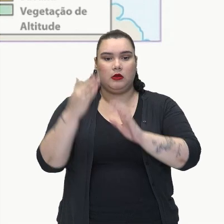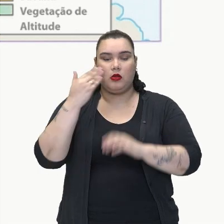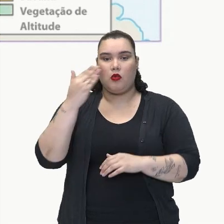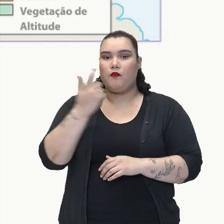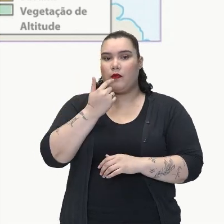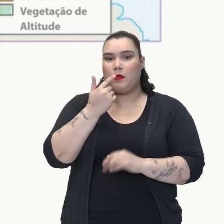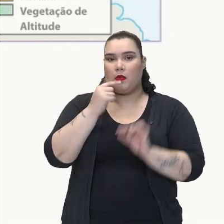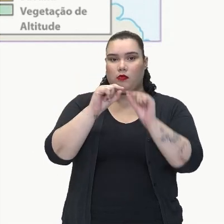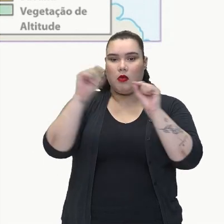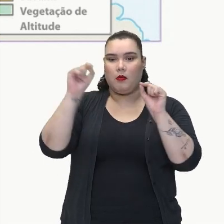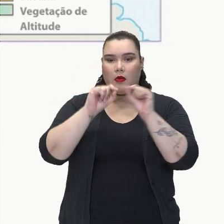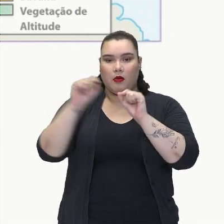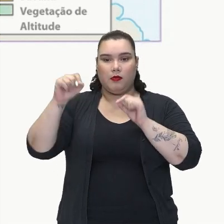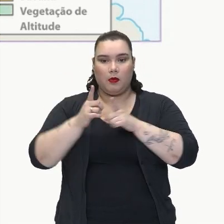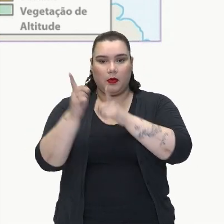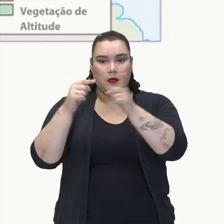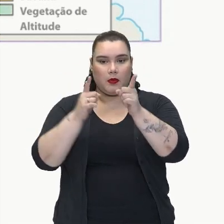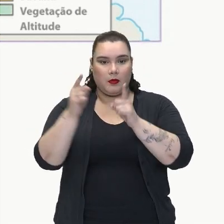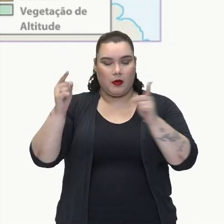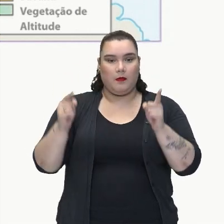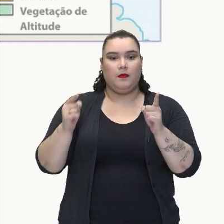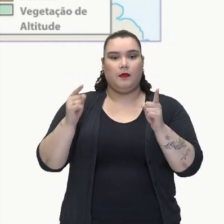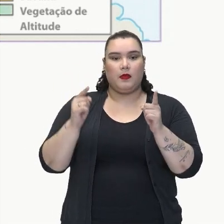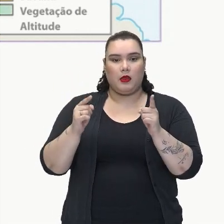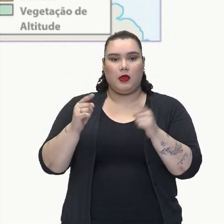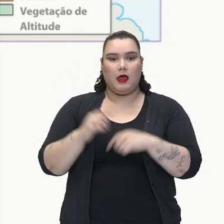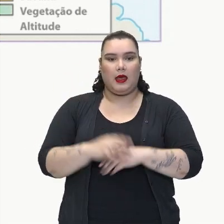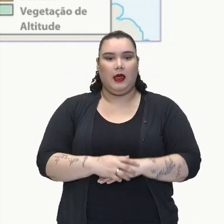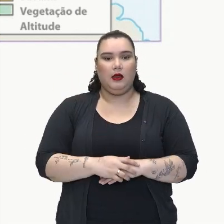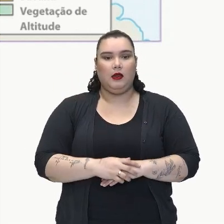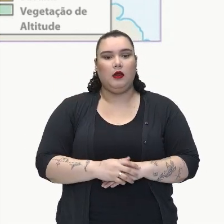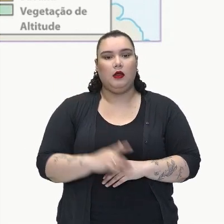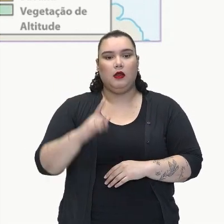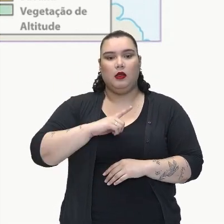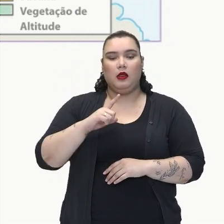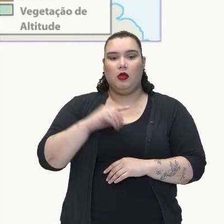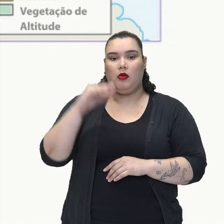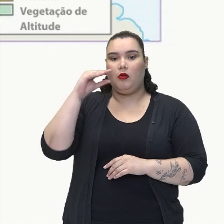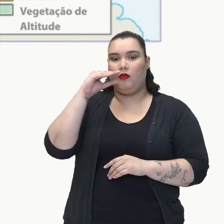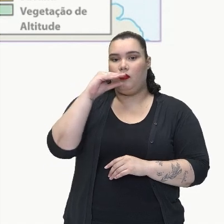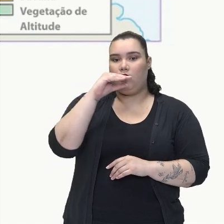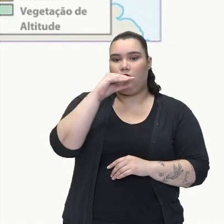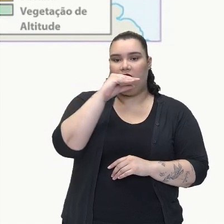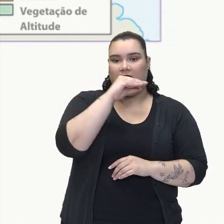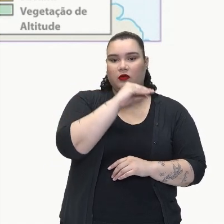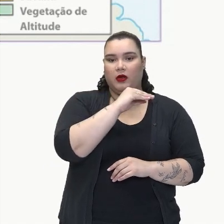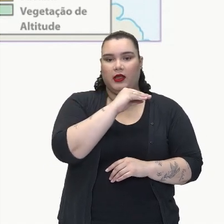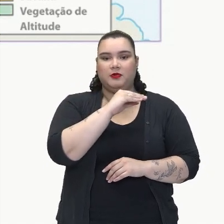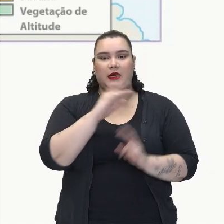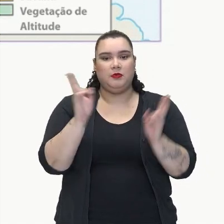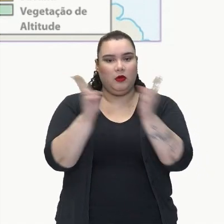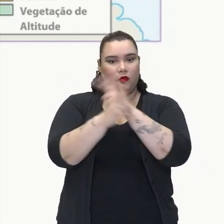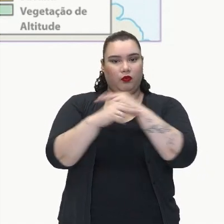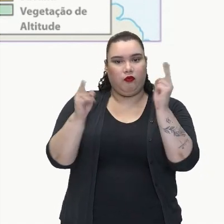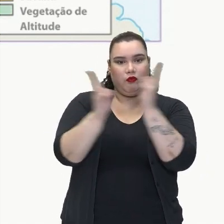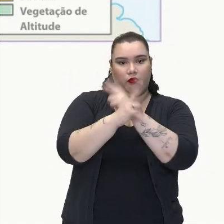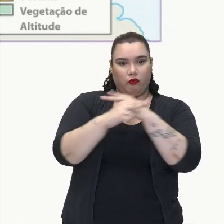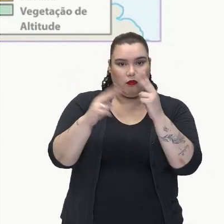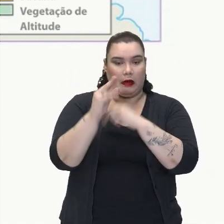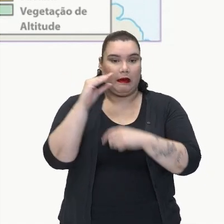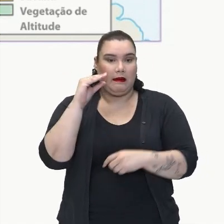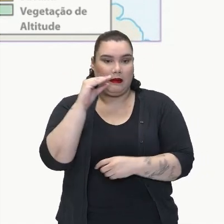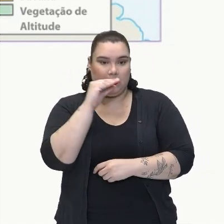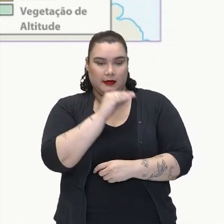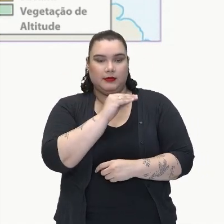elas são correntes marítimas quentes, tudo bem? Nós estamos ali, ó, logo abaixo aqui do Trópico de Câncer. Então, abaixo